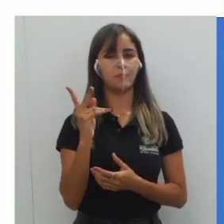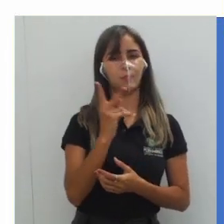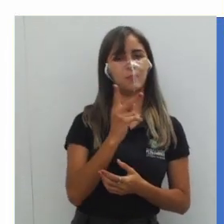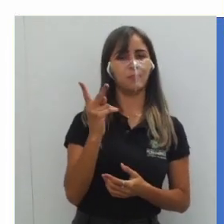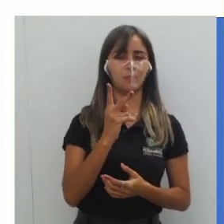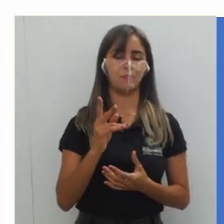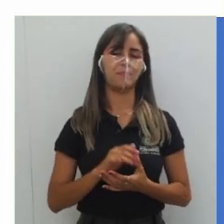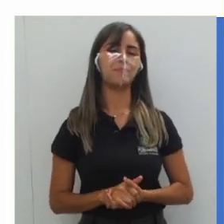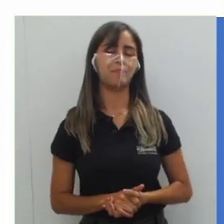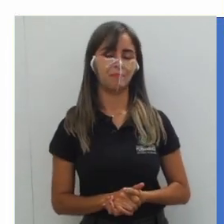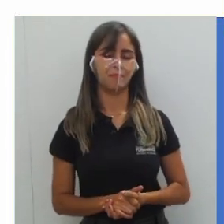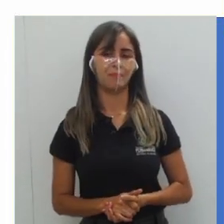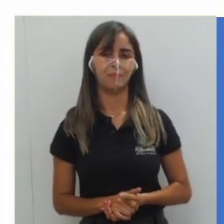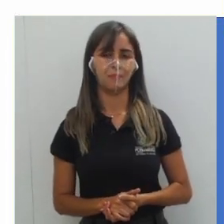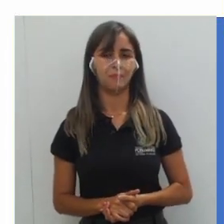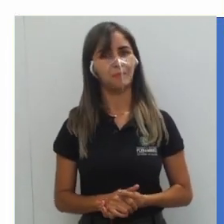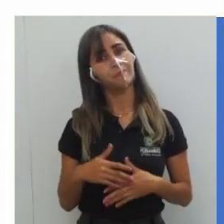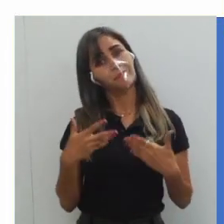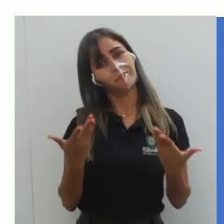inteligente entre os dois?